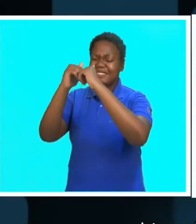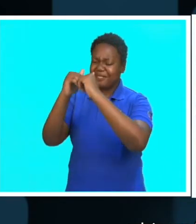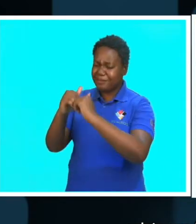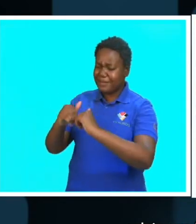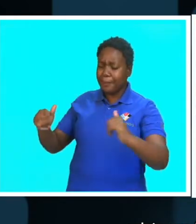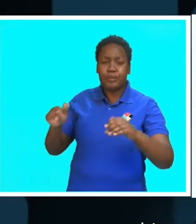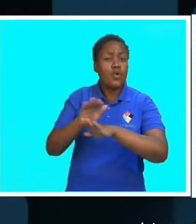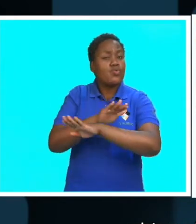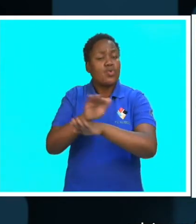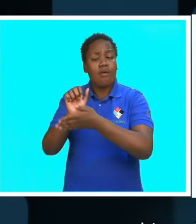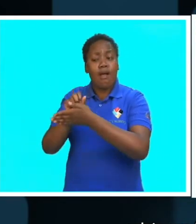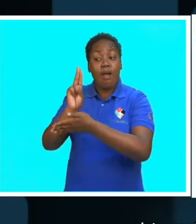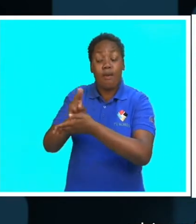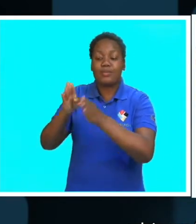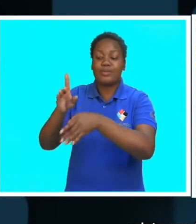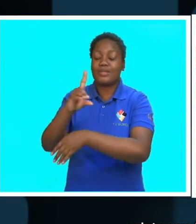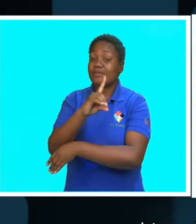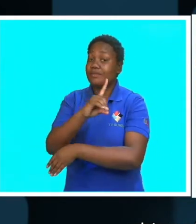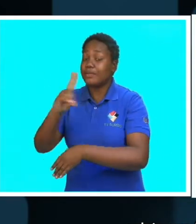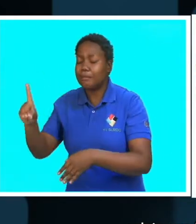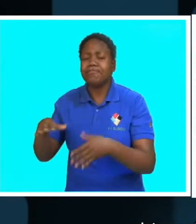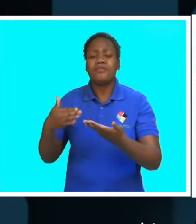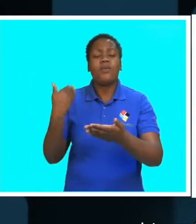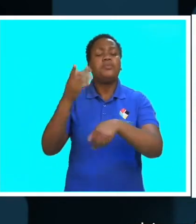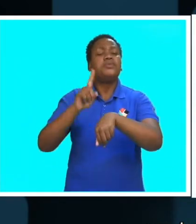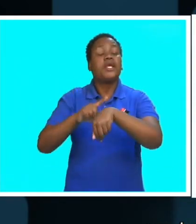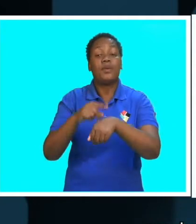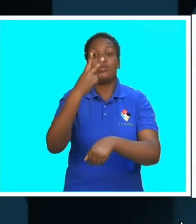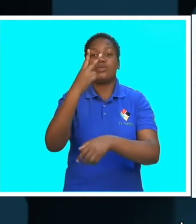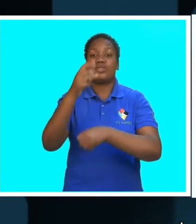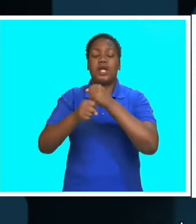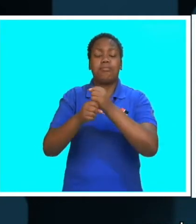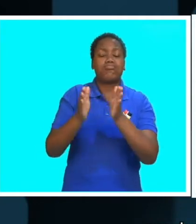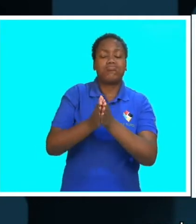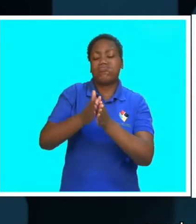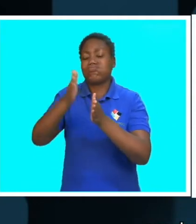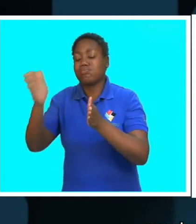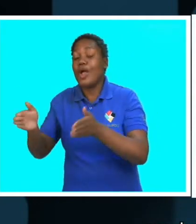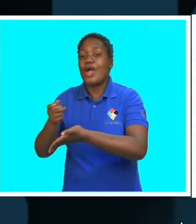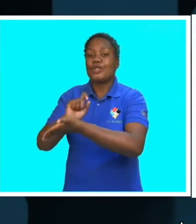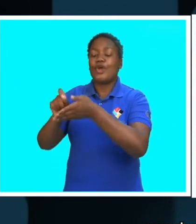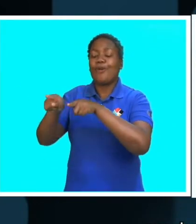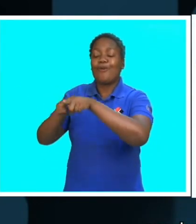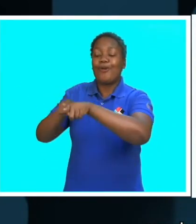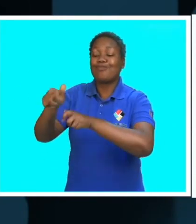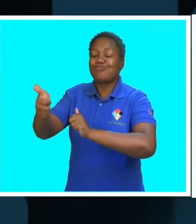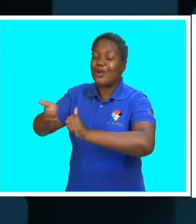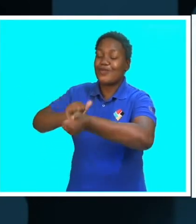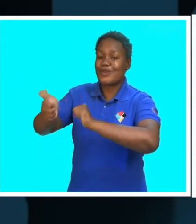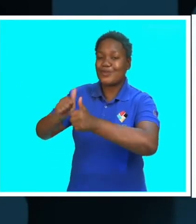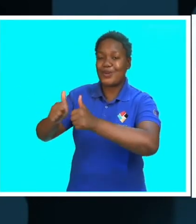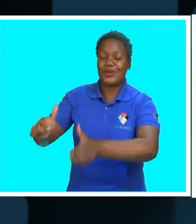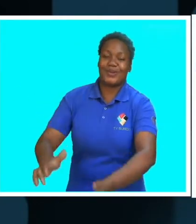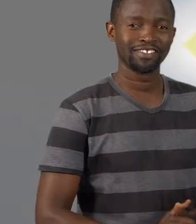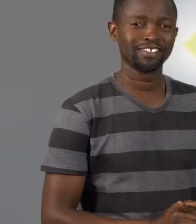específico para alunos com necessidades educativas especiais que decora de dois em dois anos.